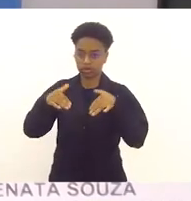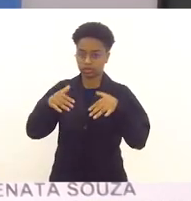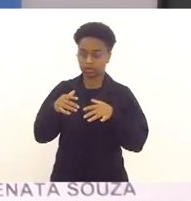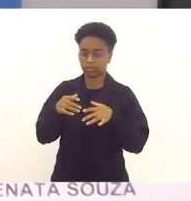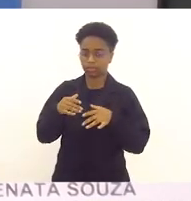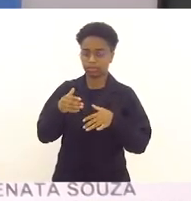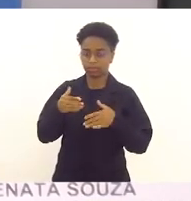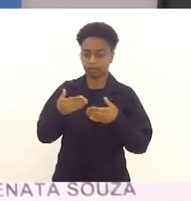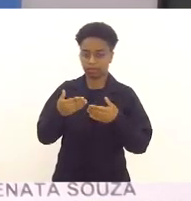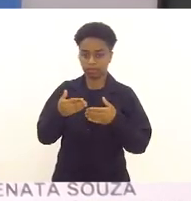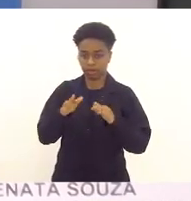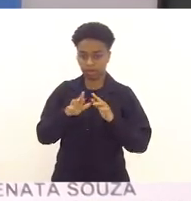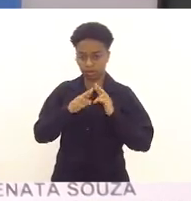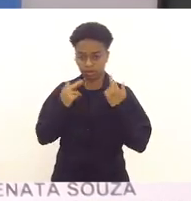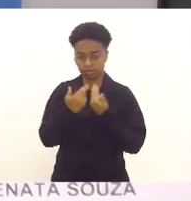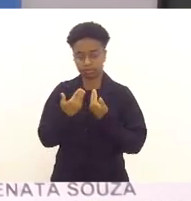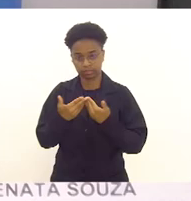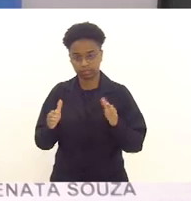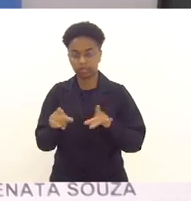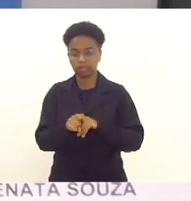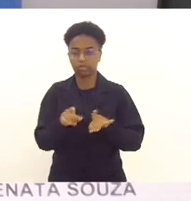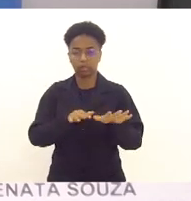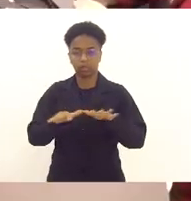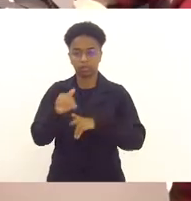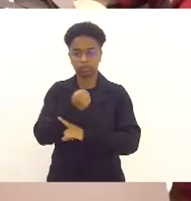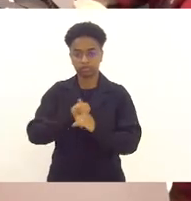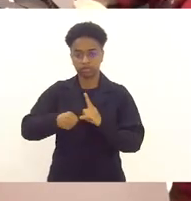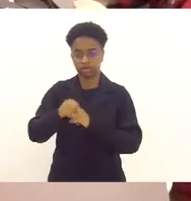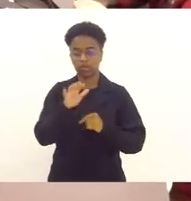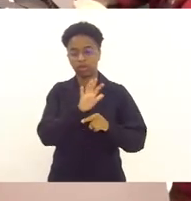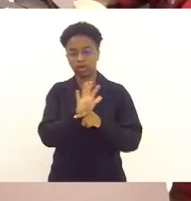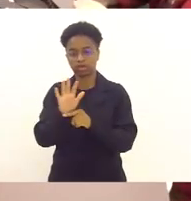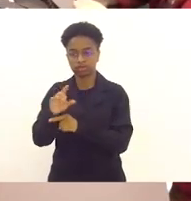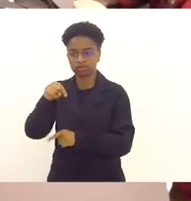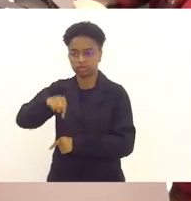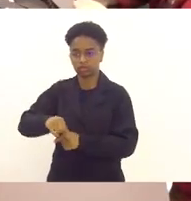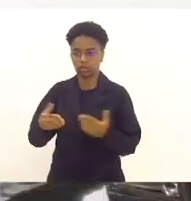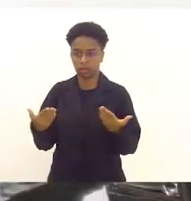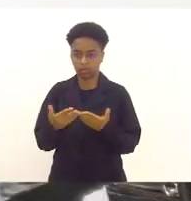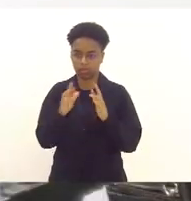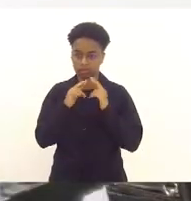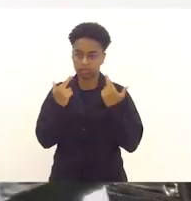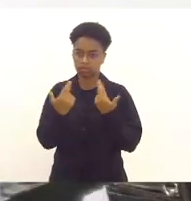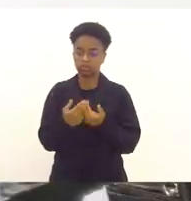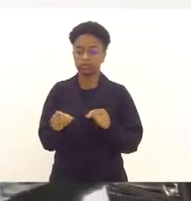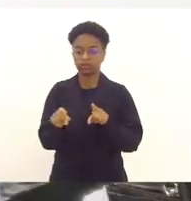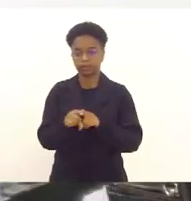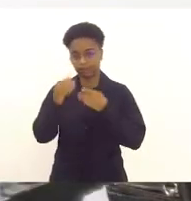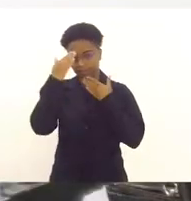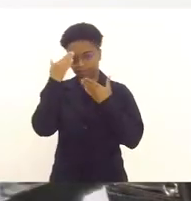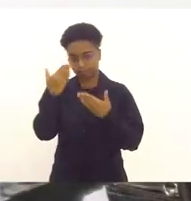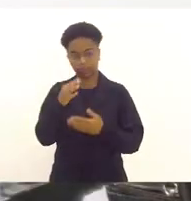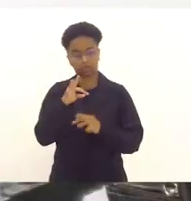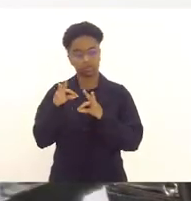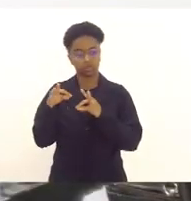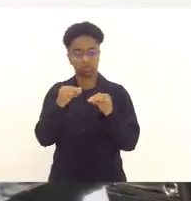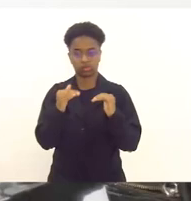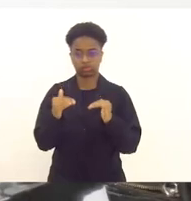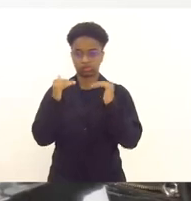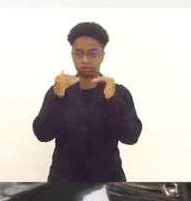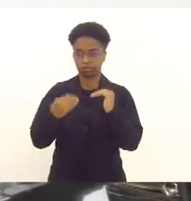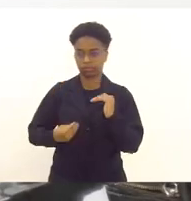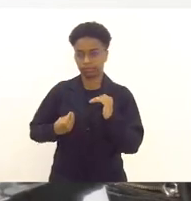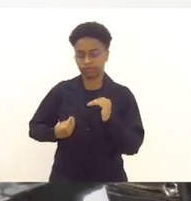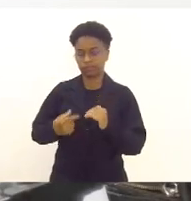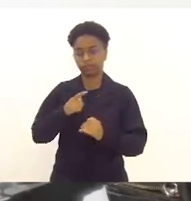os movimentos sociais movimento da sociedade civil que contribuiu com essa audiência agradecer aqui as autoridades presentes a gente